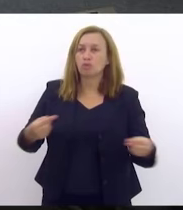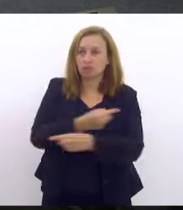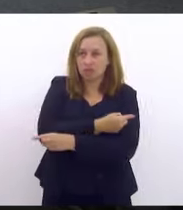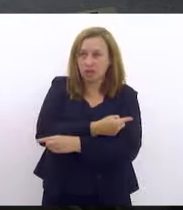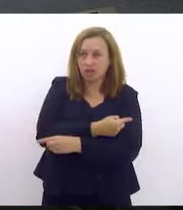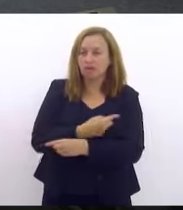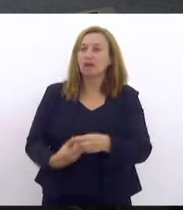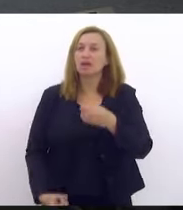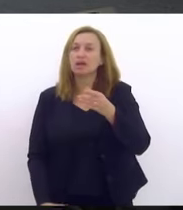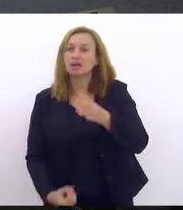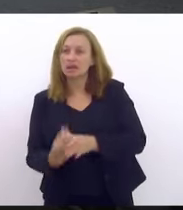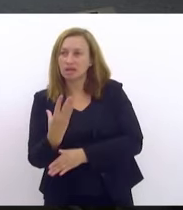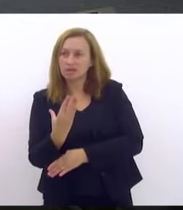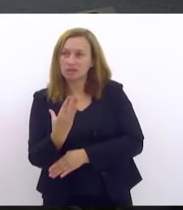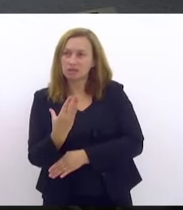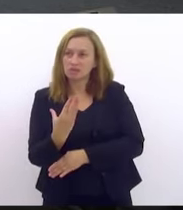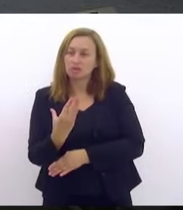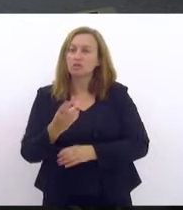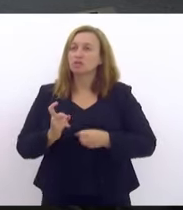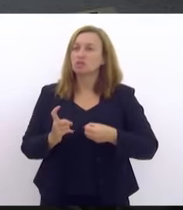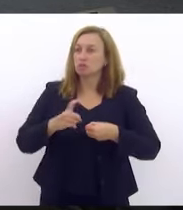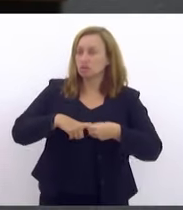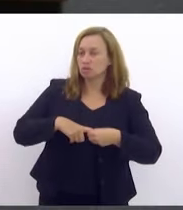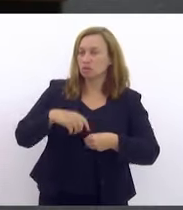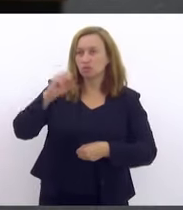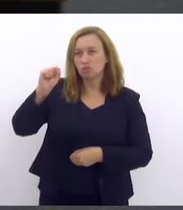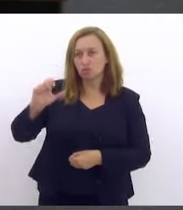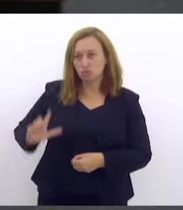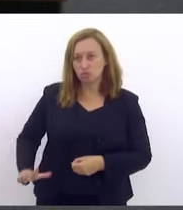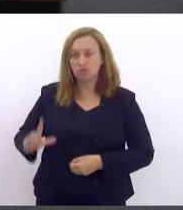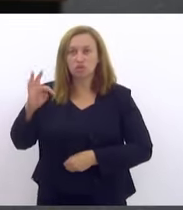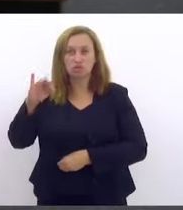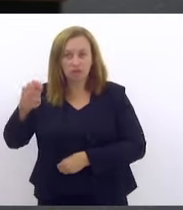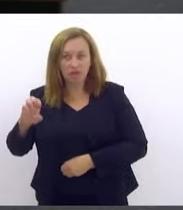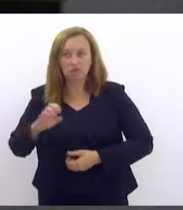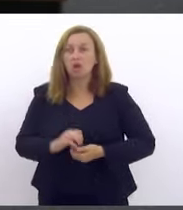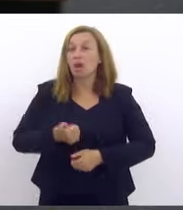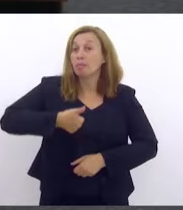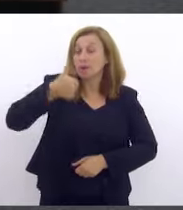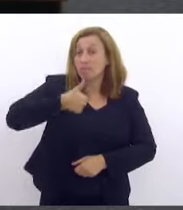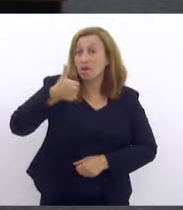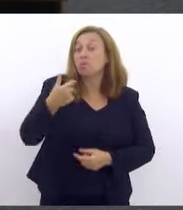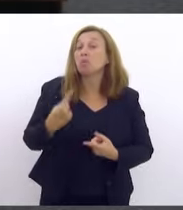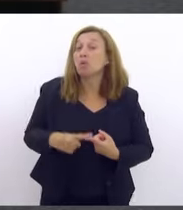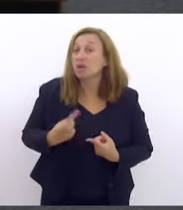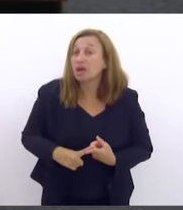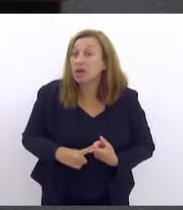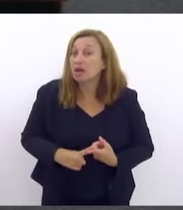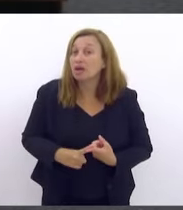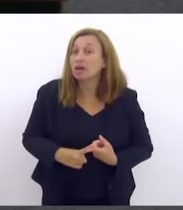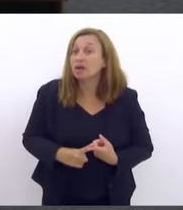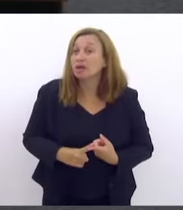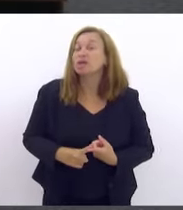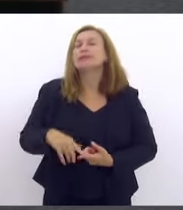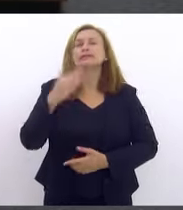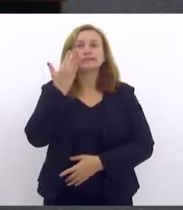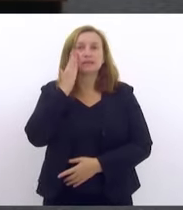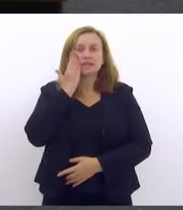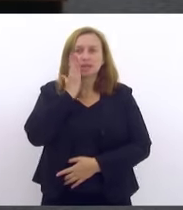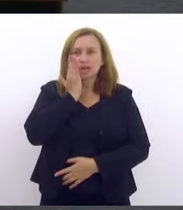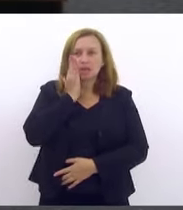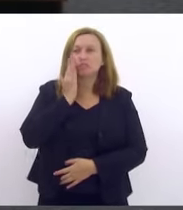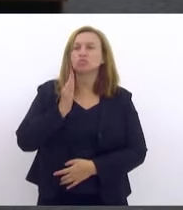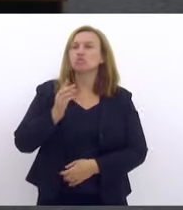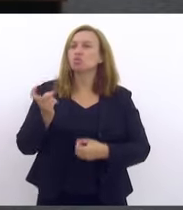à criação desse consórcio do Sul e Sudeste. Primeiro, porque a gente entende que